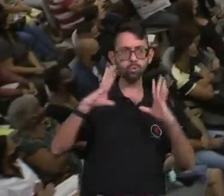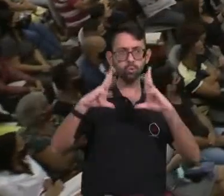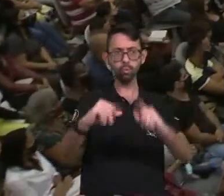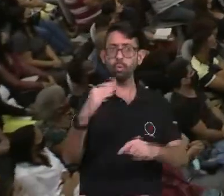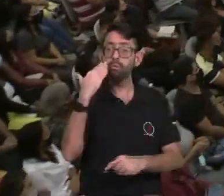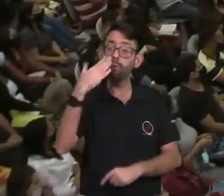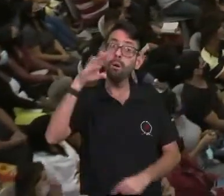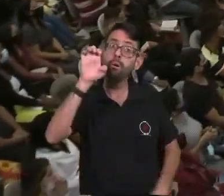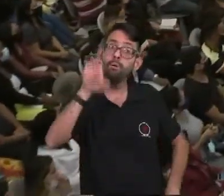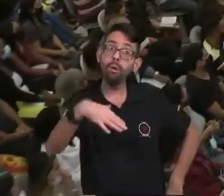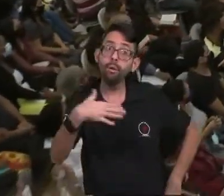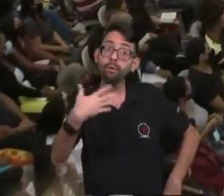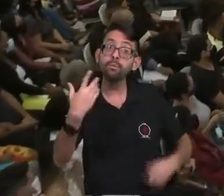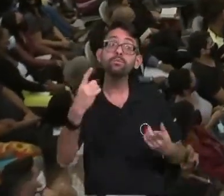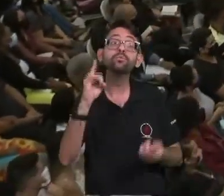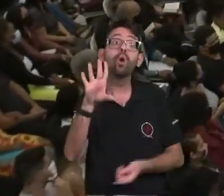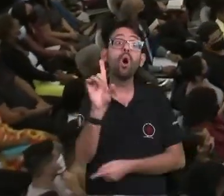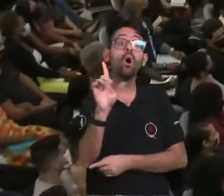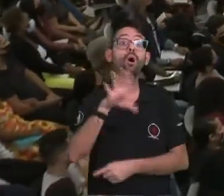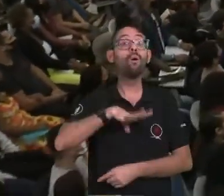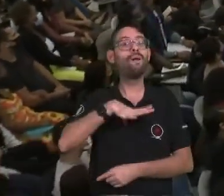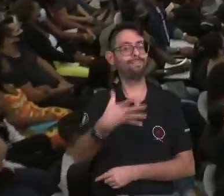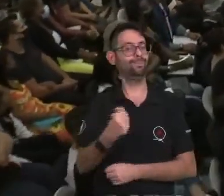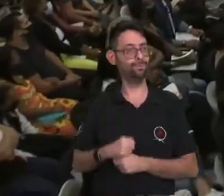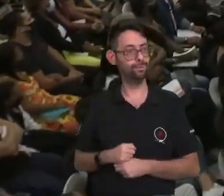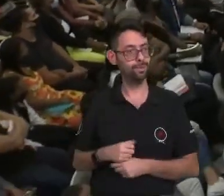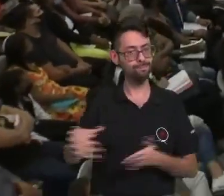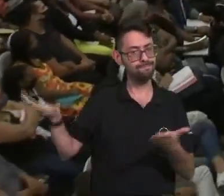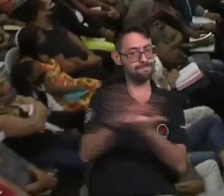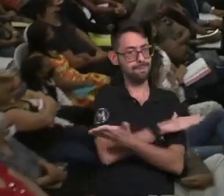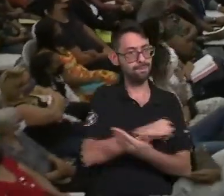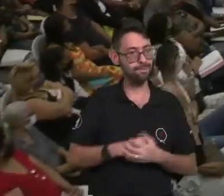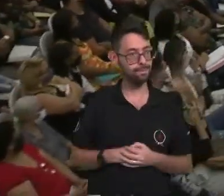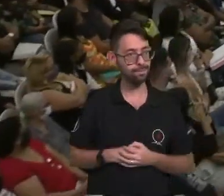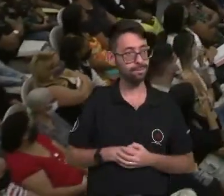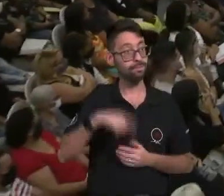ganhando? Tá vendo? Mídia.